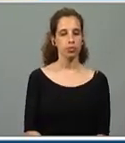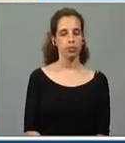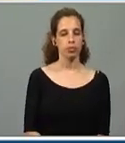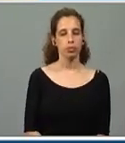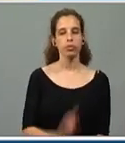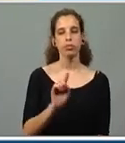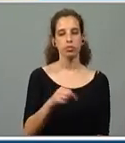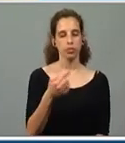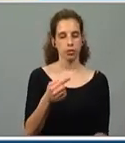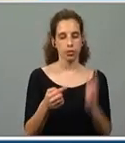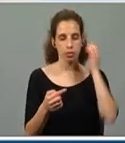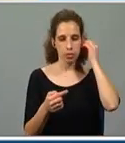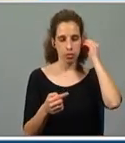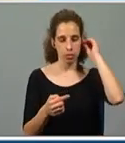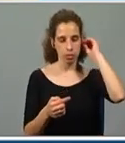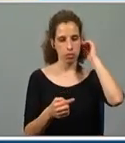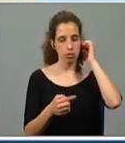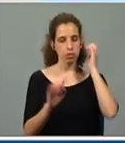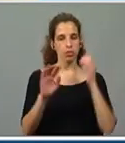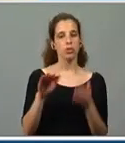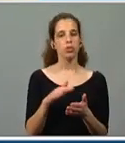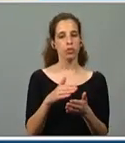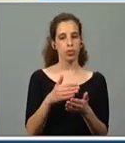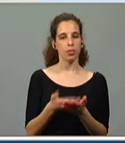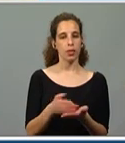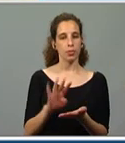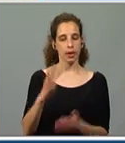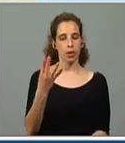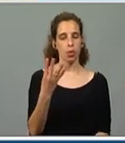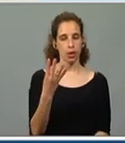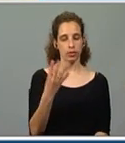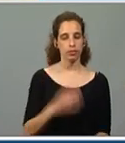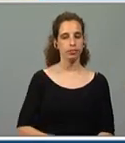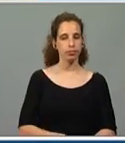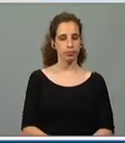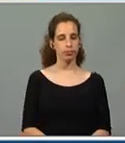e depois dobramos quase em quatro. Vamos deixar um pequenino